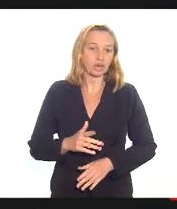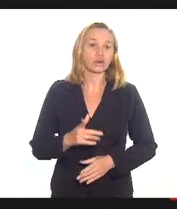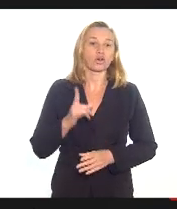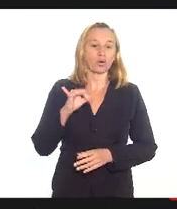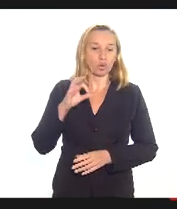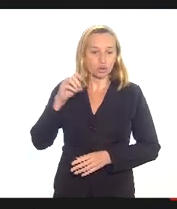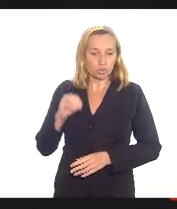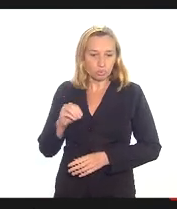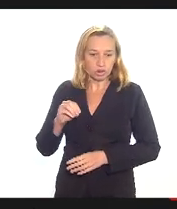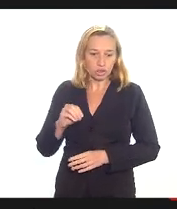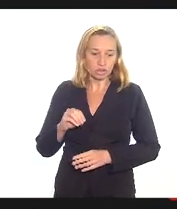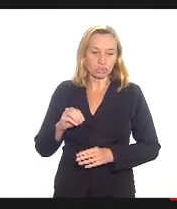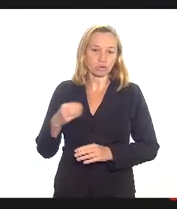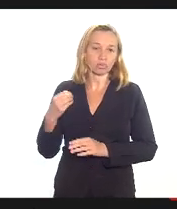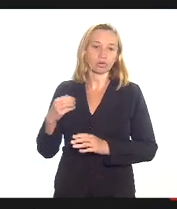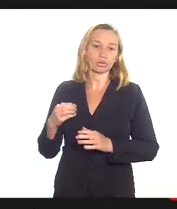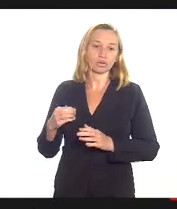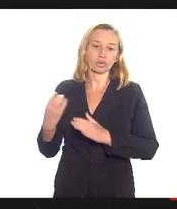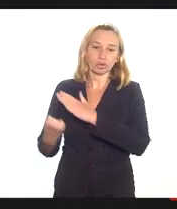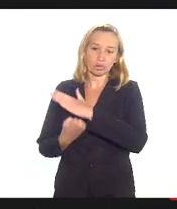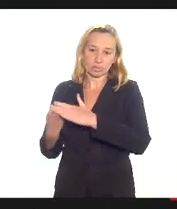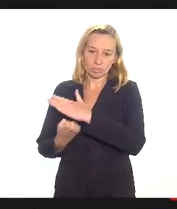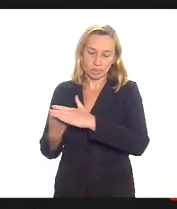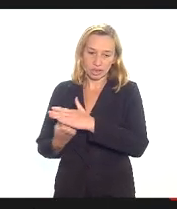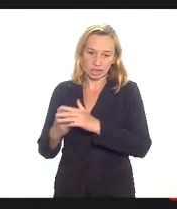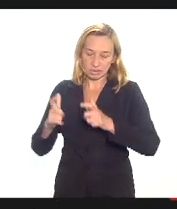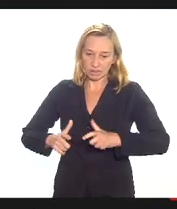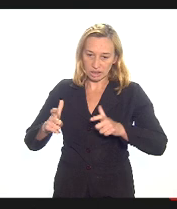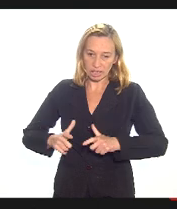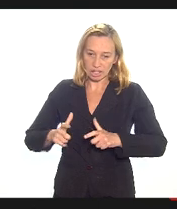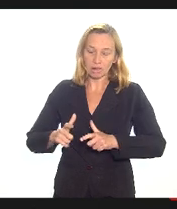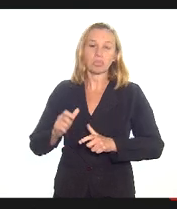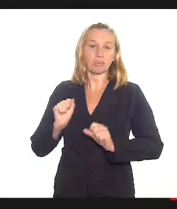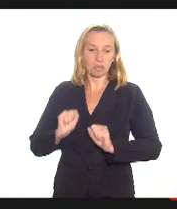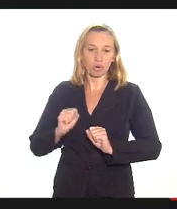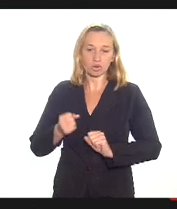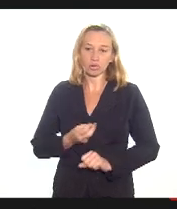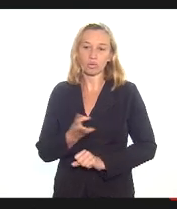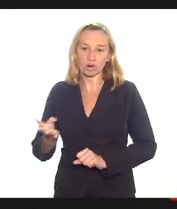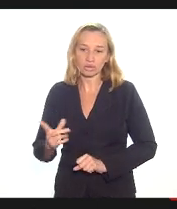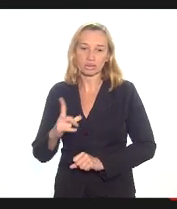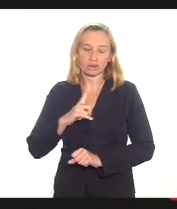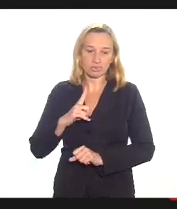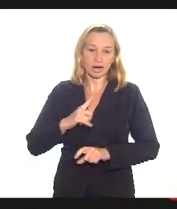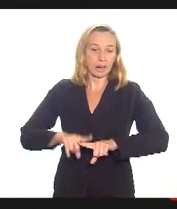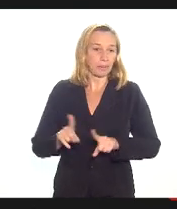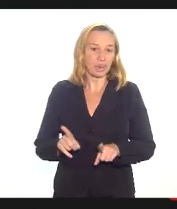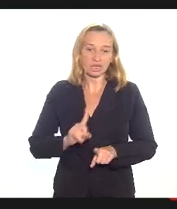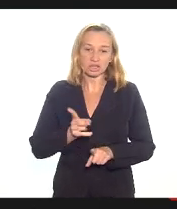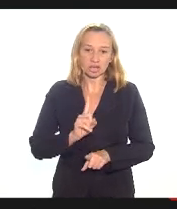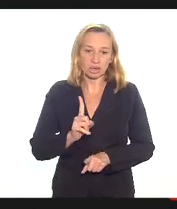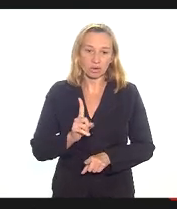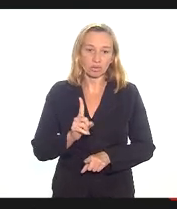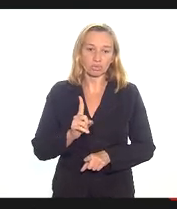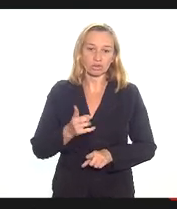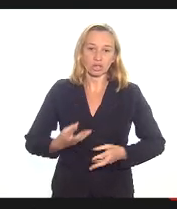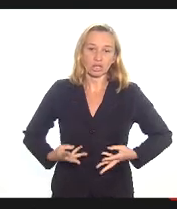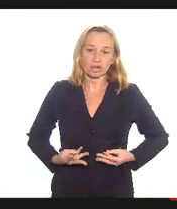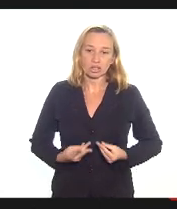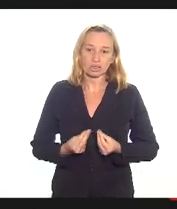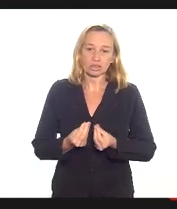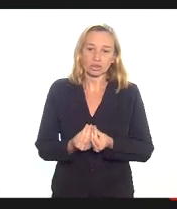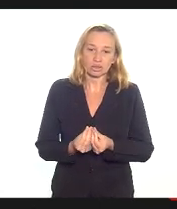da sede da empresa pode custar quanto se quiser, mas ele não será abatido, essas despesas não